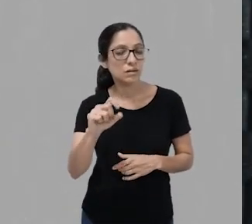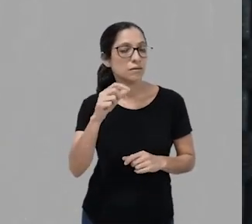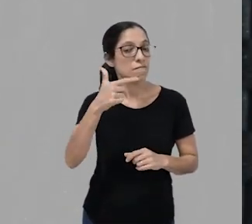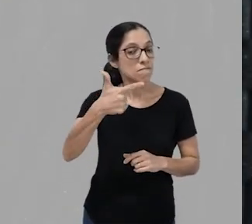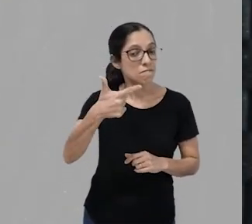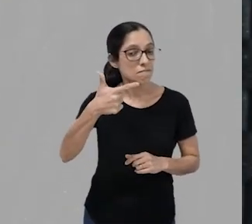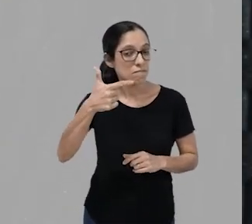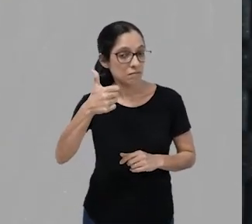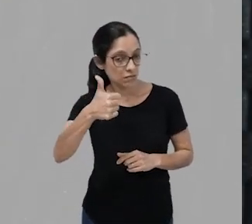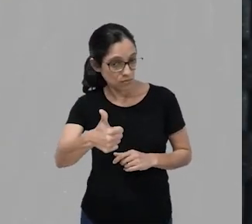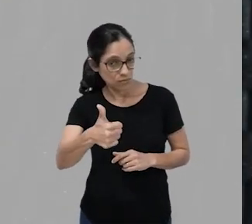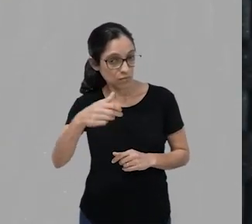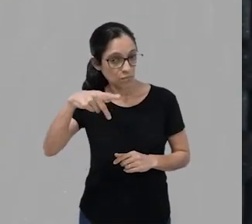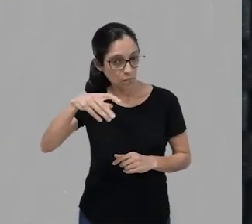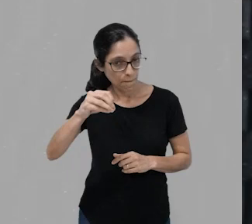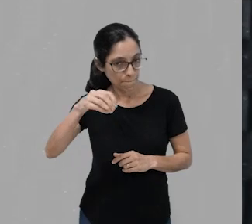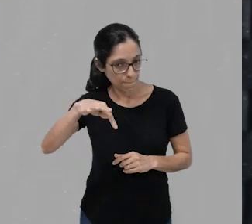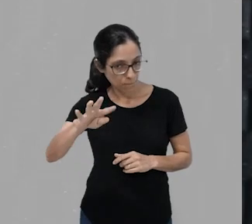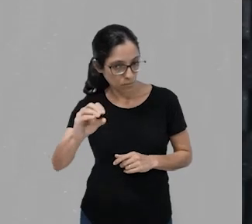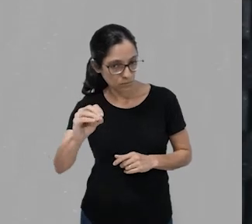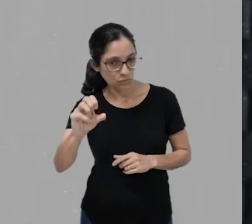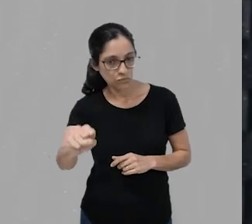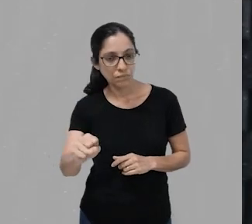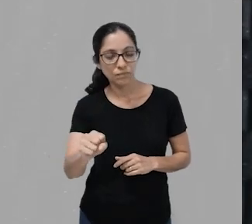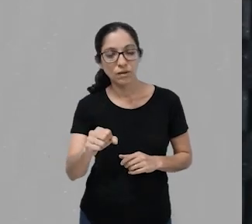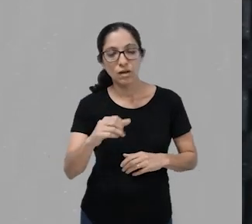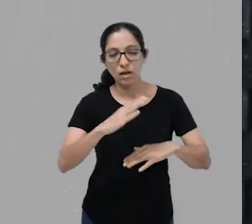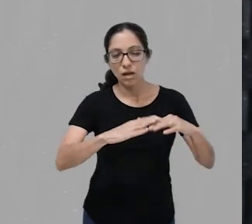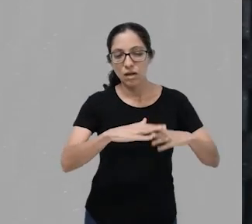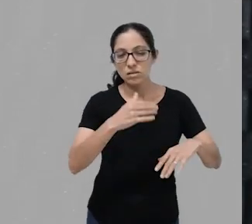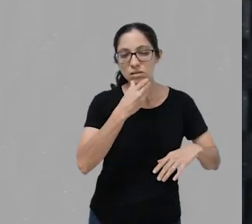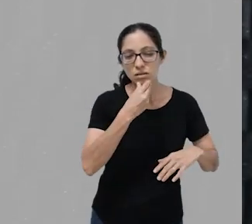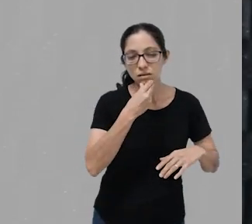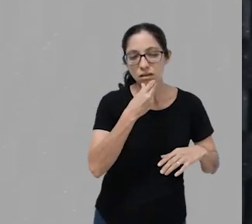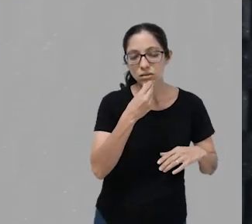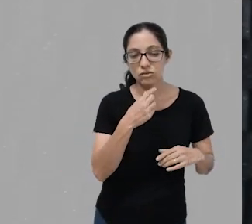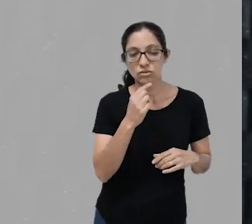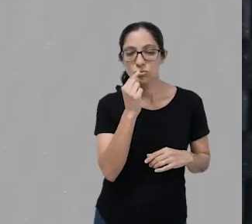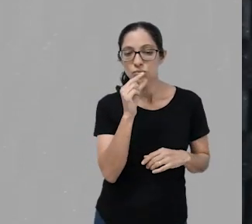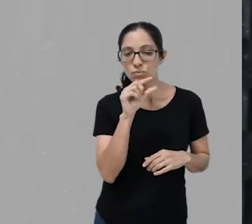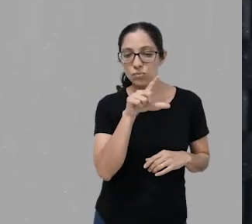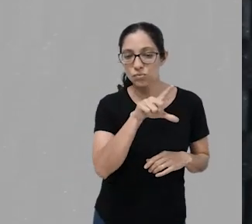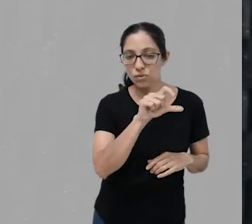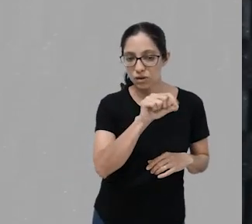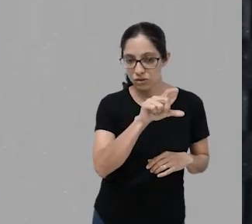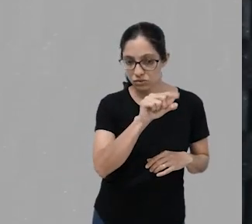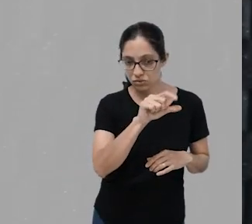pontos. Tá aqui. Esse atleta de azul venceu o game porque ele fez o quê?